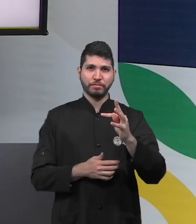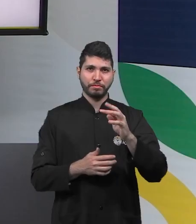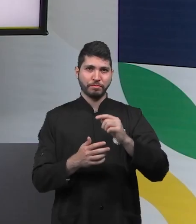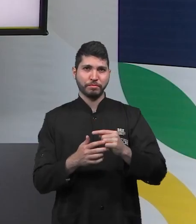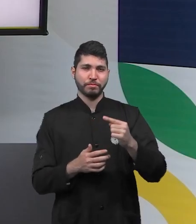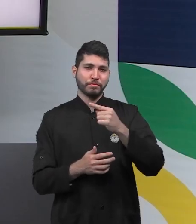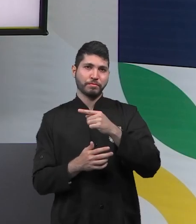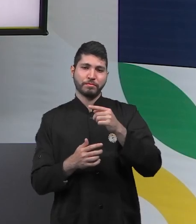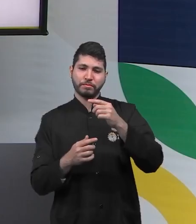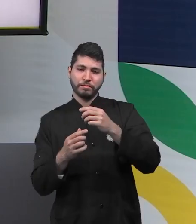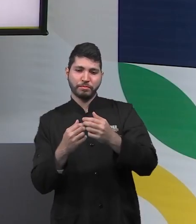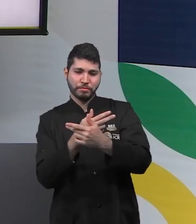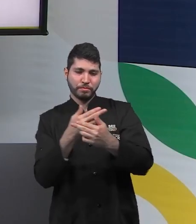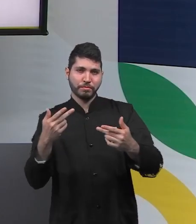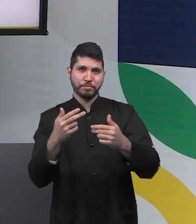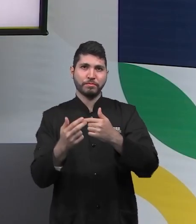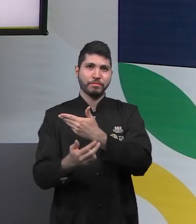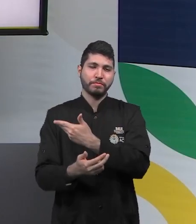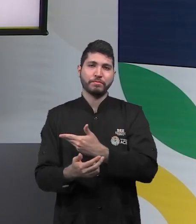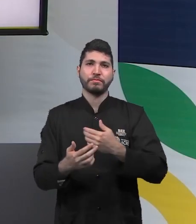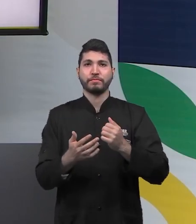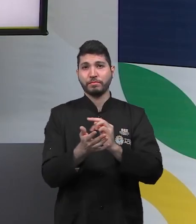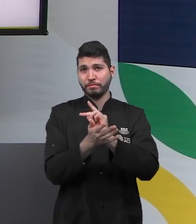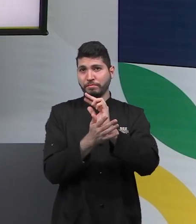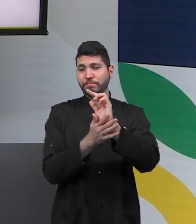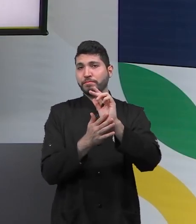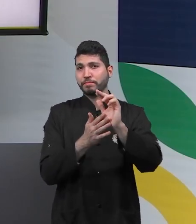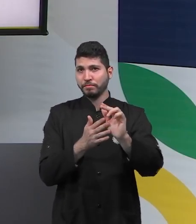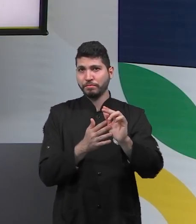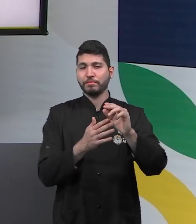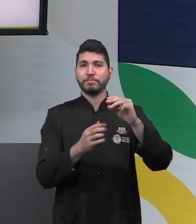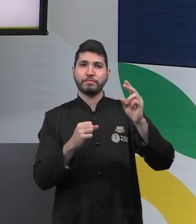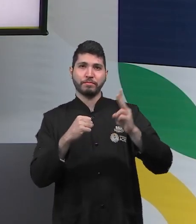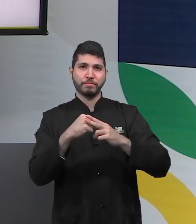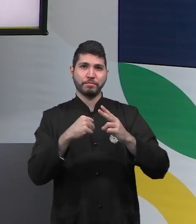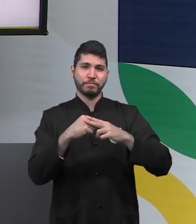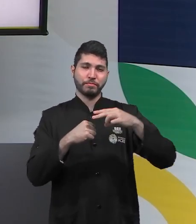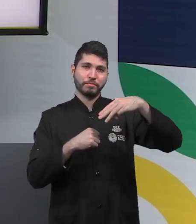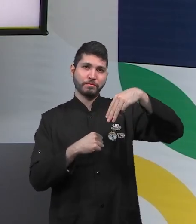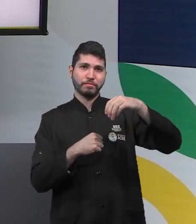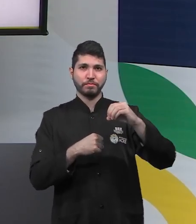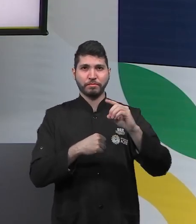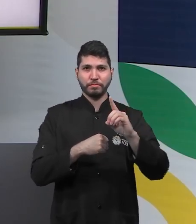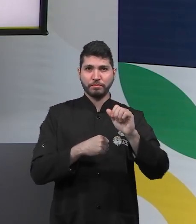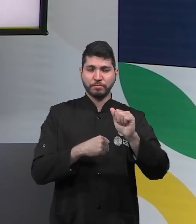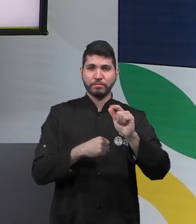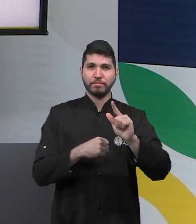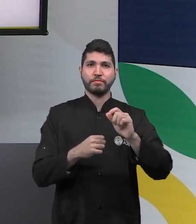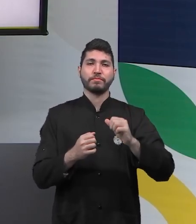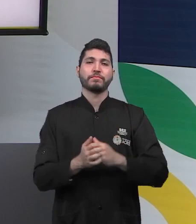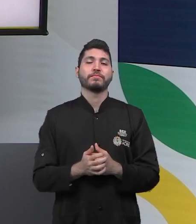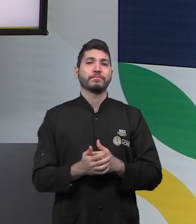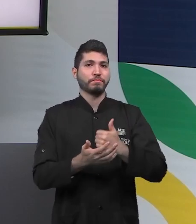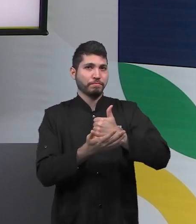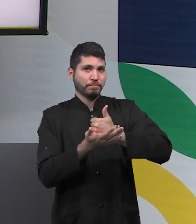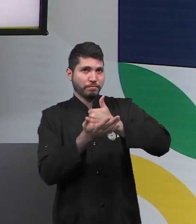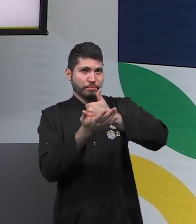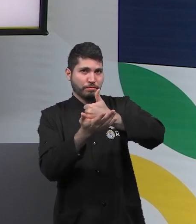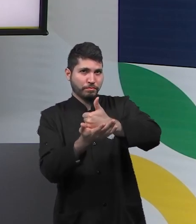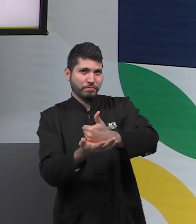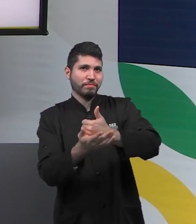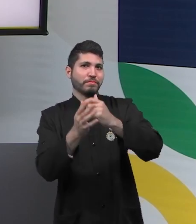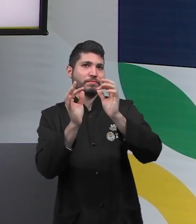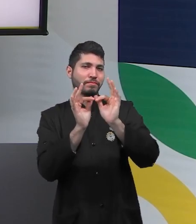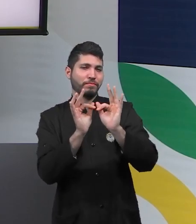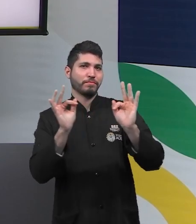uma variedade de verbos modais que são considerados auxiliares em língua portuguesa. Porém, nós vamos focar